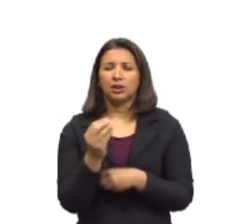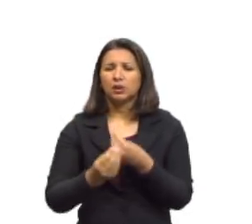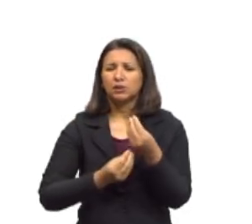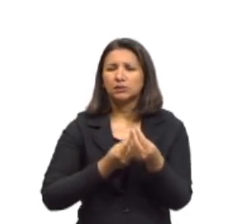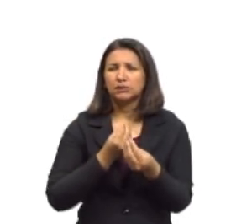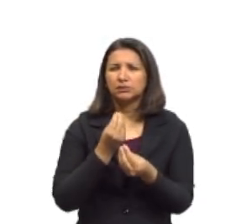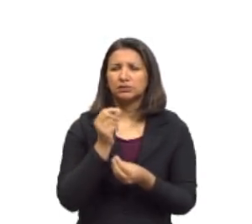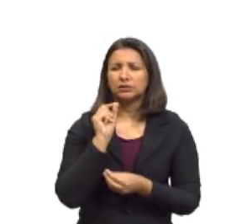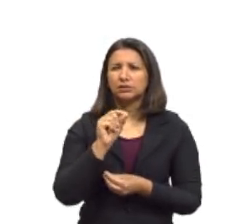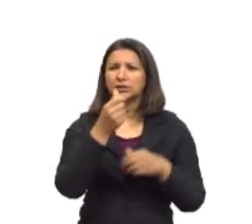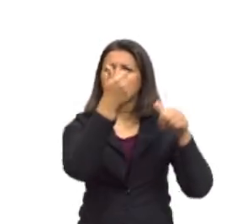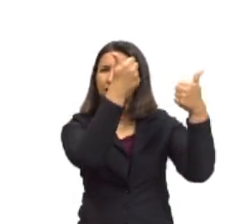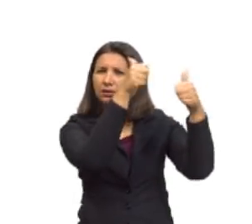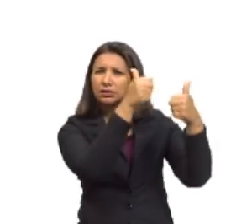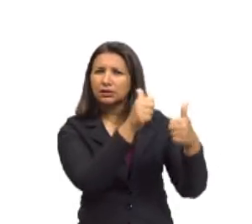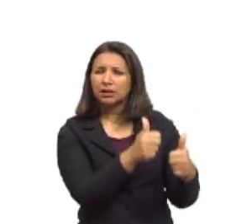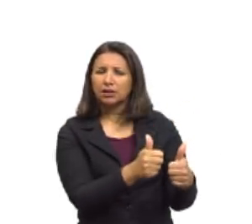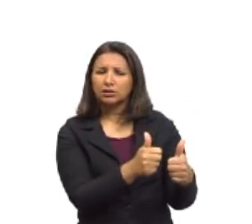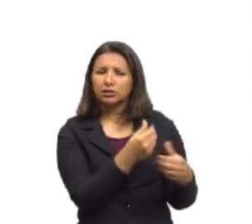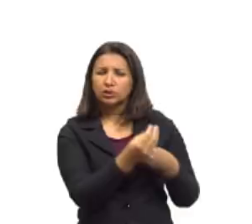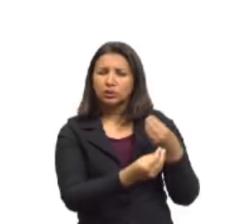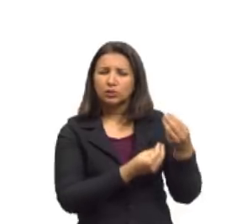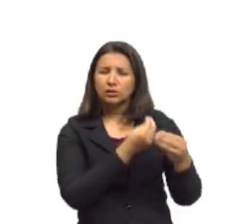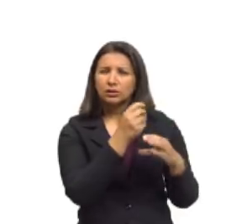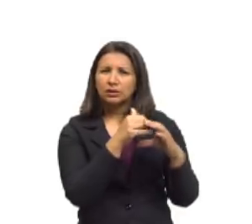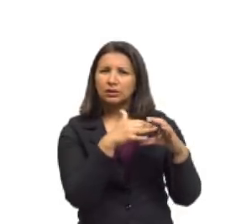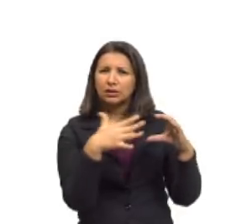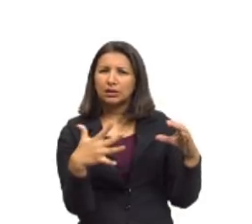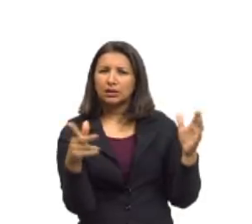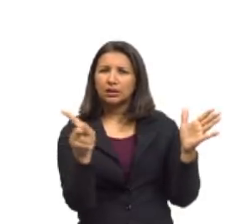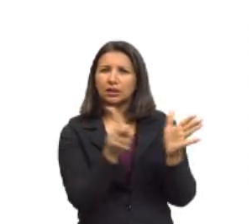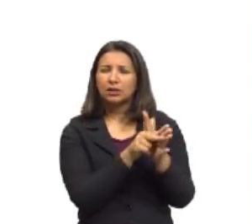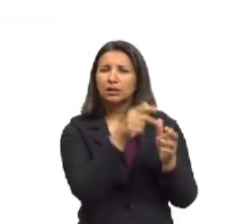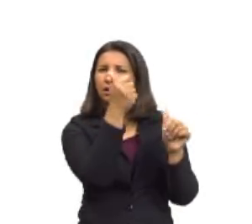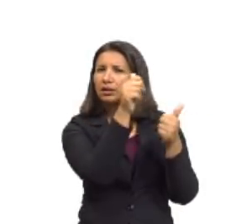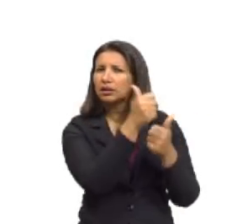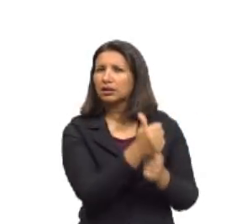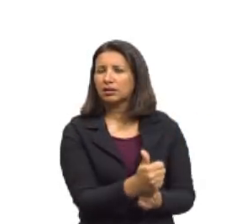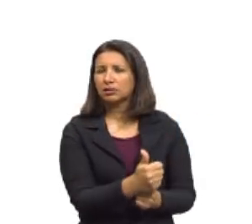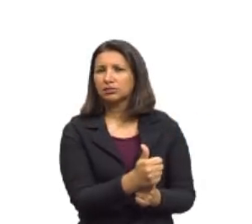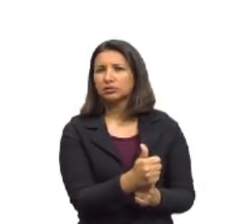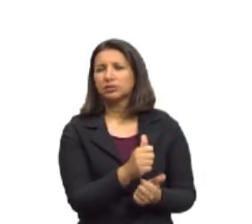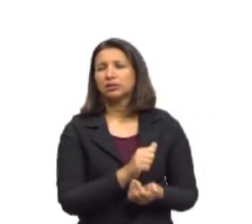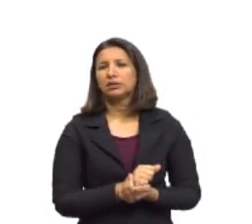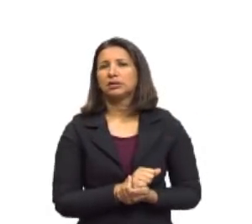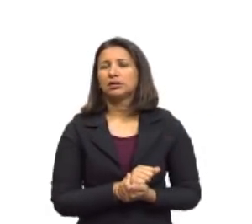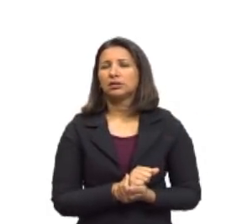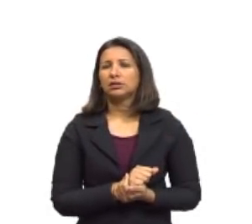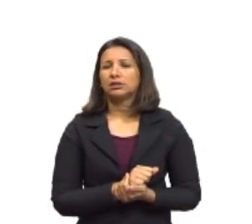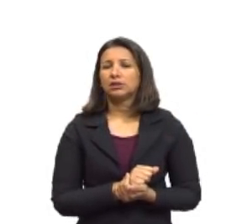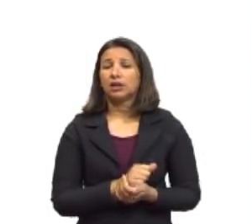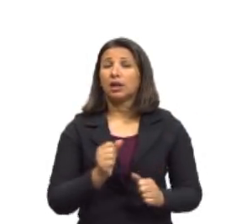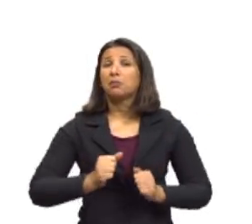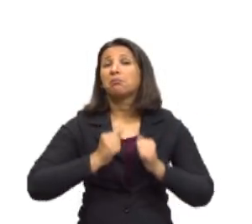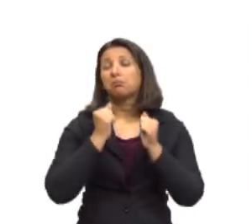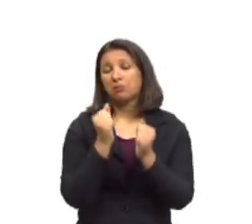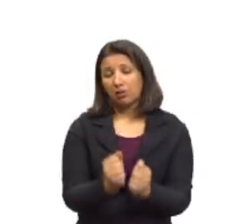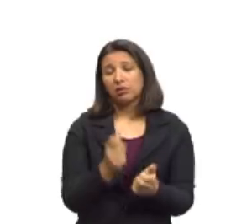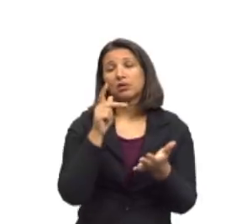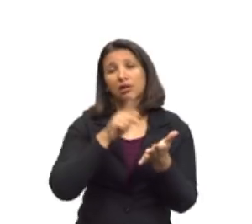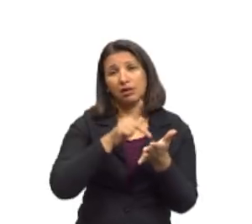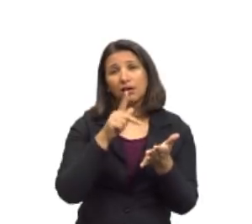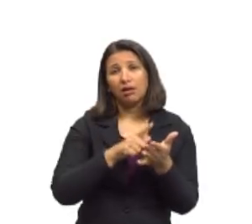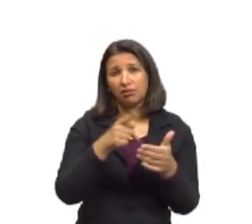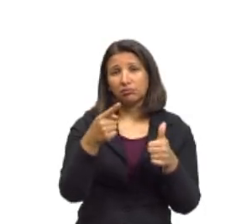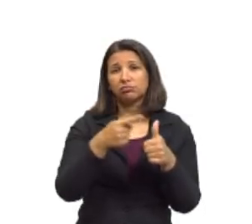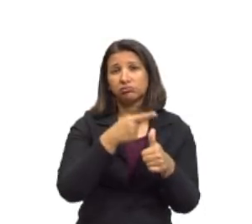o que é a imagem, né? A imagem, como ela é caracterizada, quais são as características da imagem. Uma imagem, ela pode ser real e ela